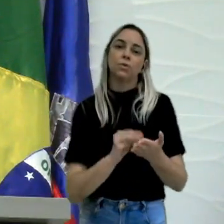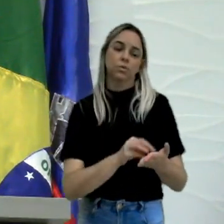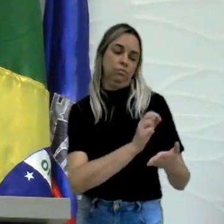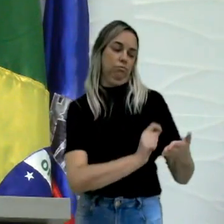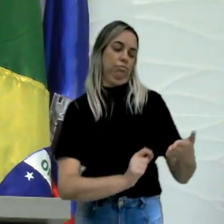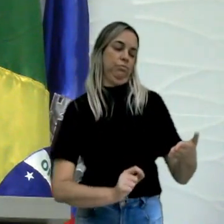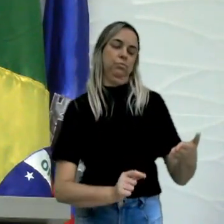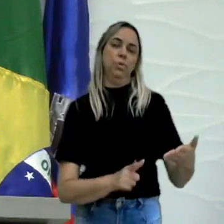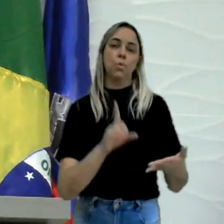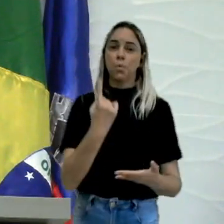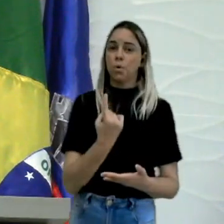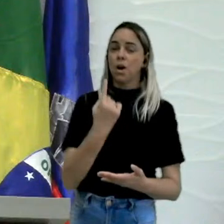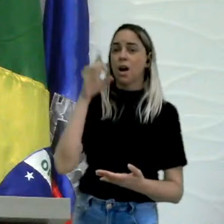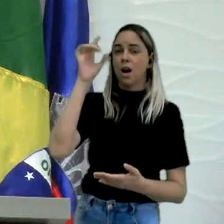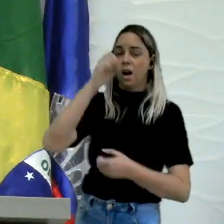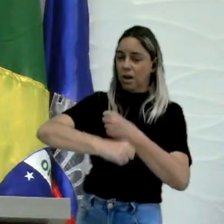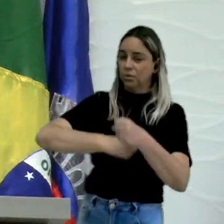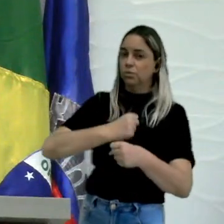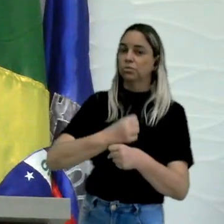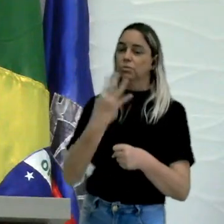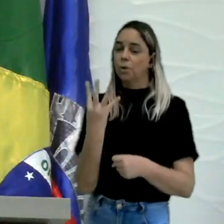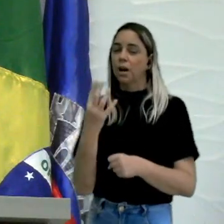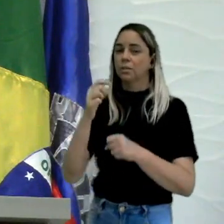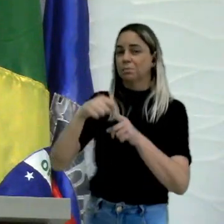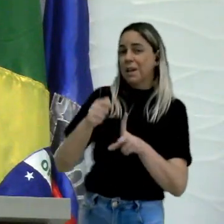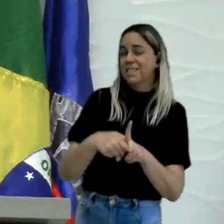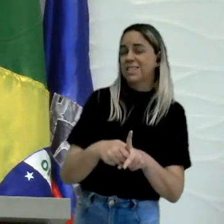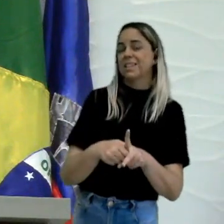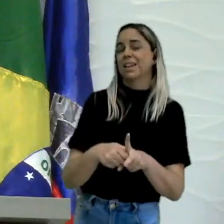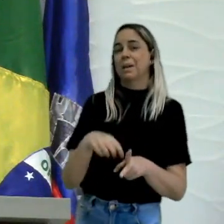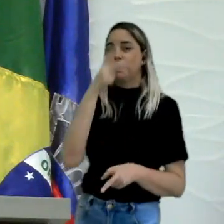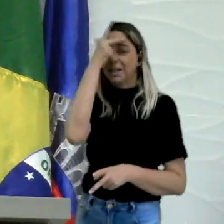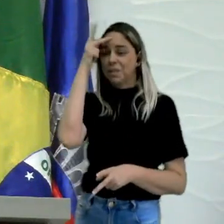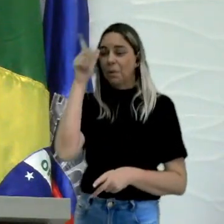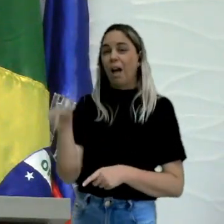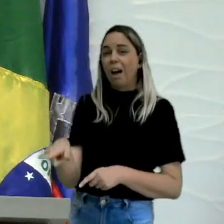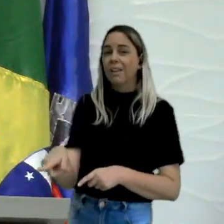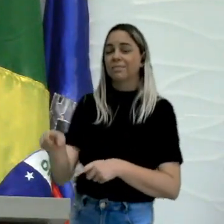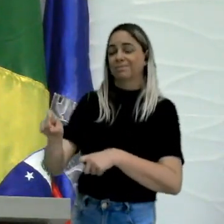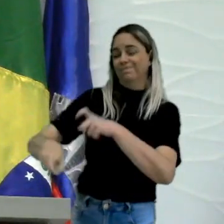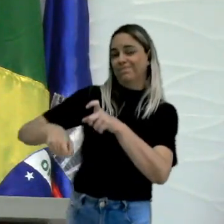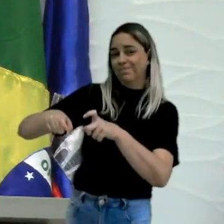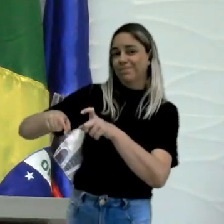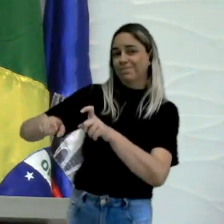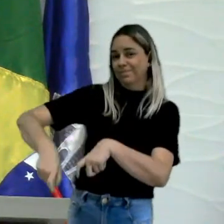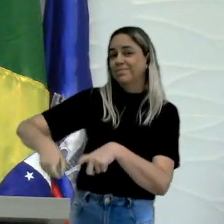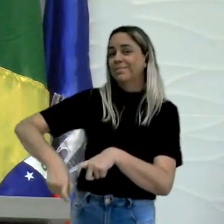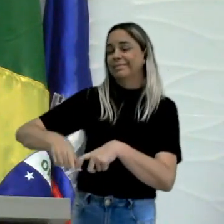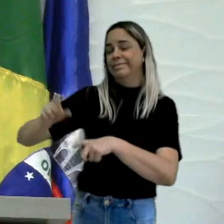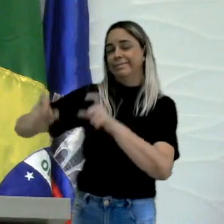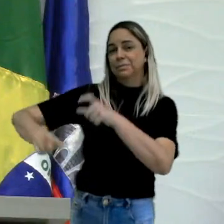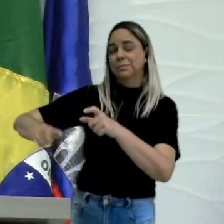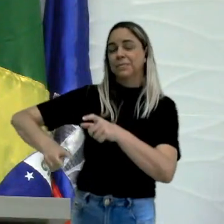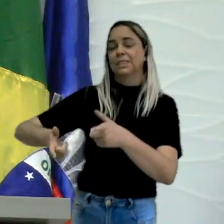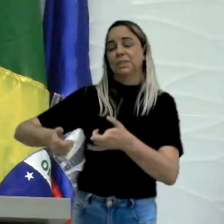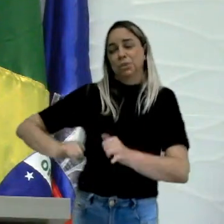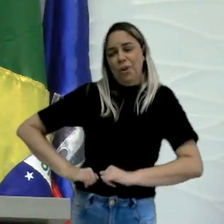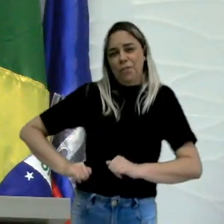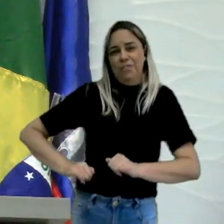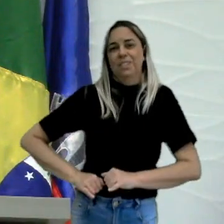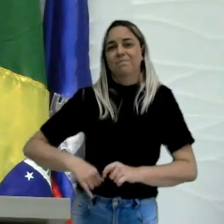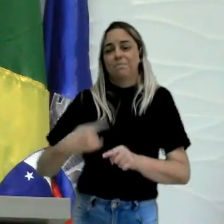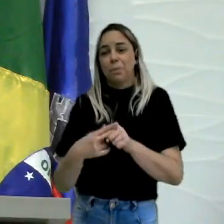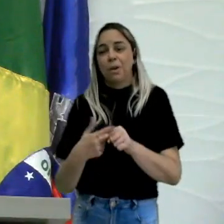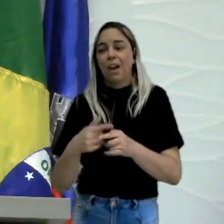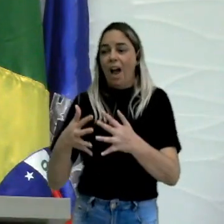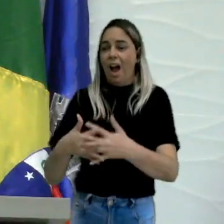1 ano e 4 meses a população da zona rural sofreu e ainda está sofrendo. Porque a operação